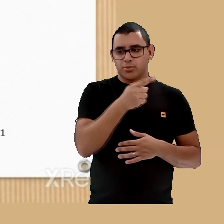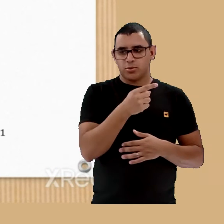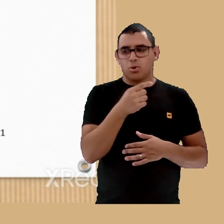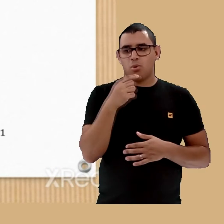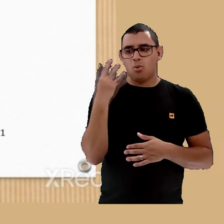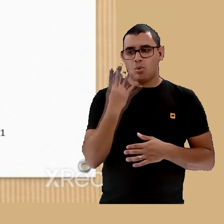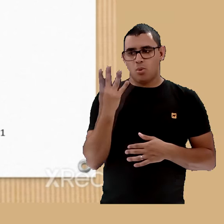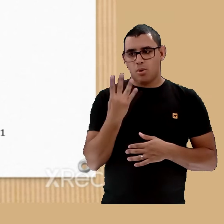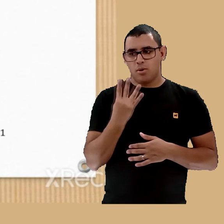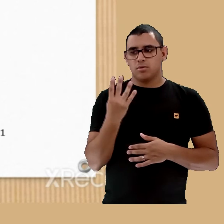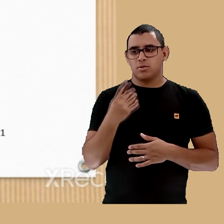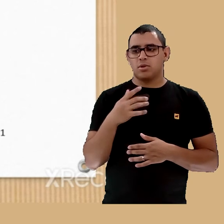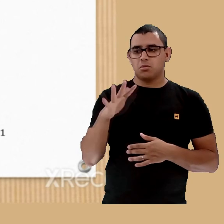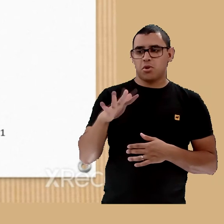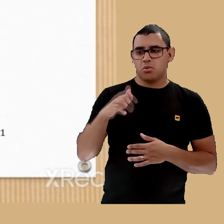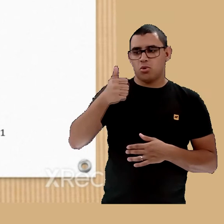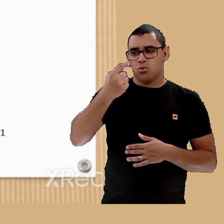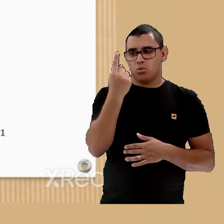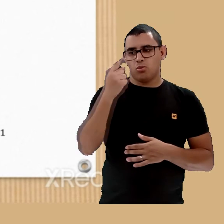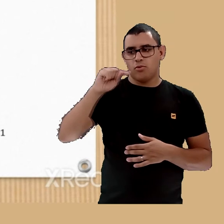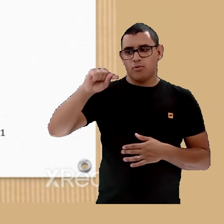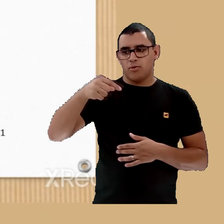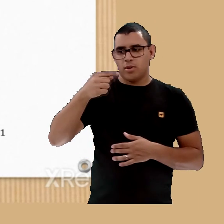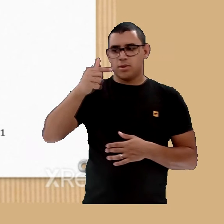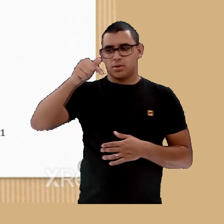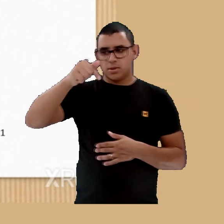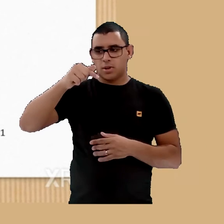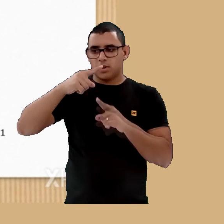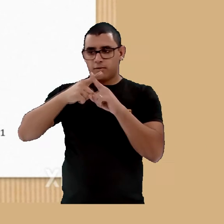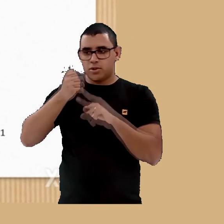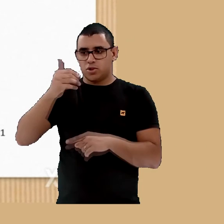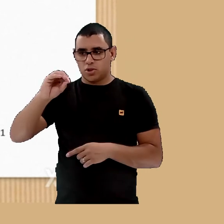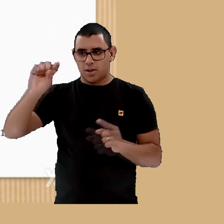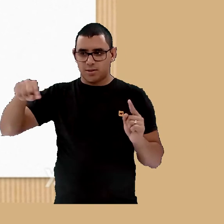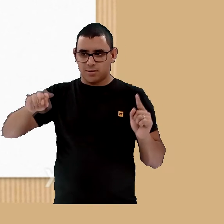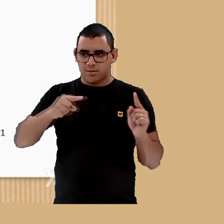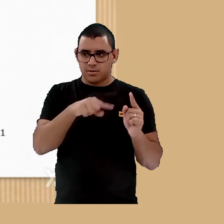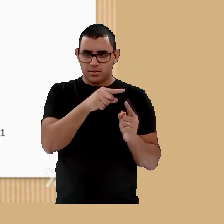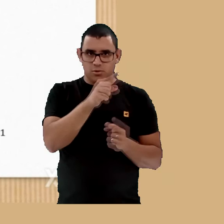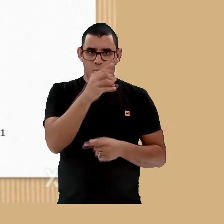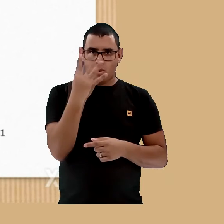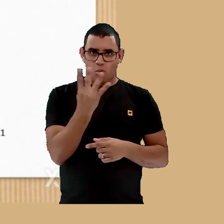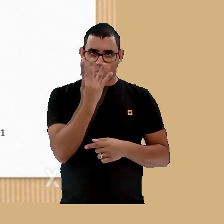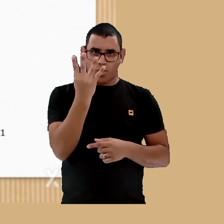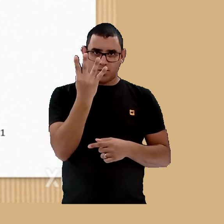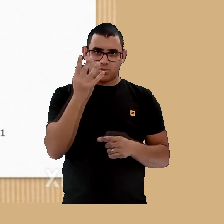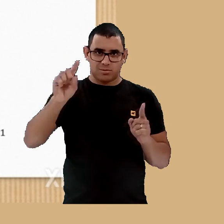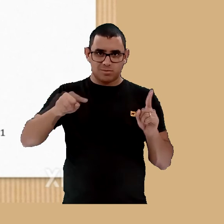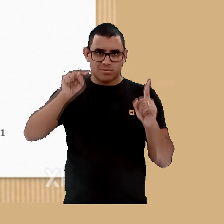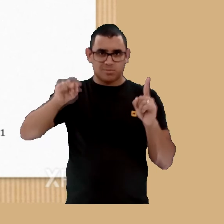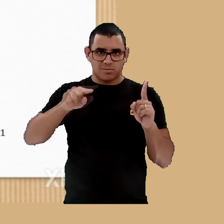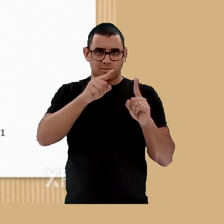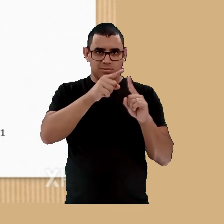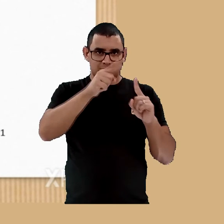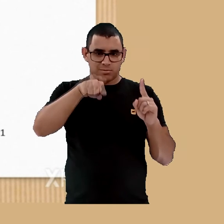decimais e coloquei um valor aproximado de 1,7. Então, 1,7 vezes 10 elevado a menos 4, porque eu